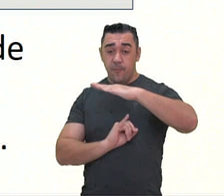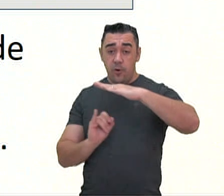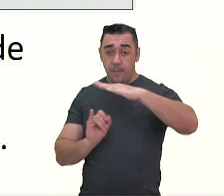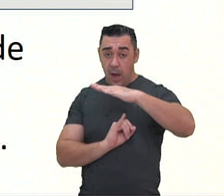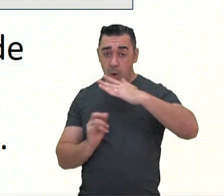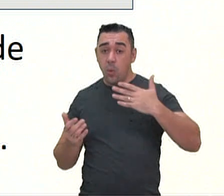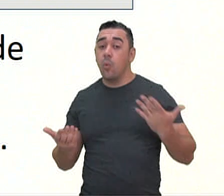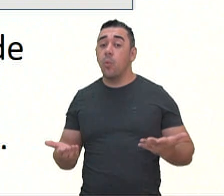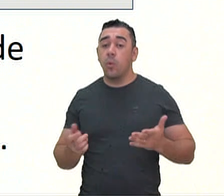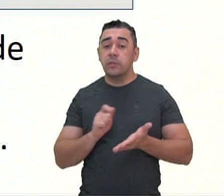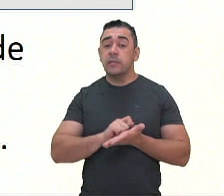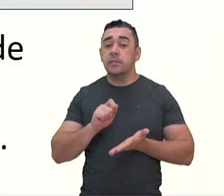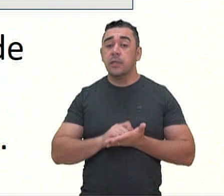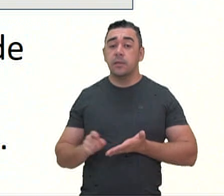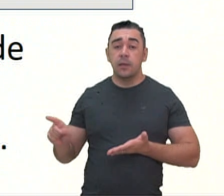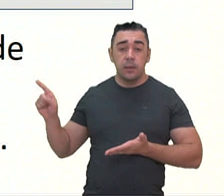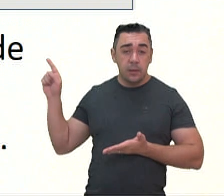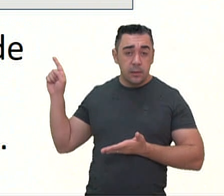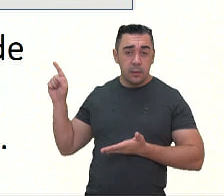informalidade na escrita?